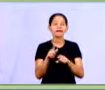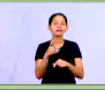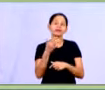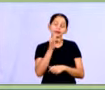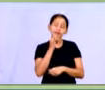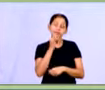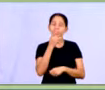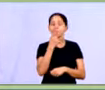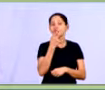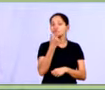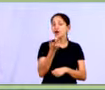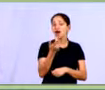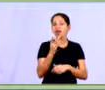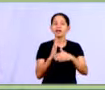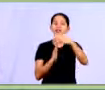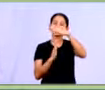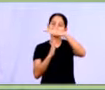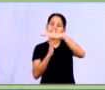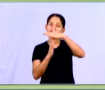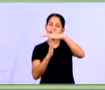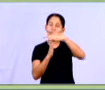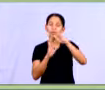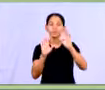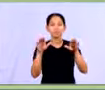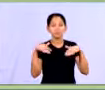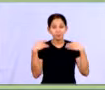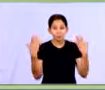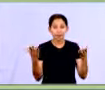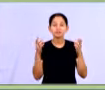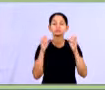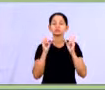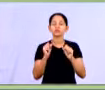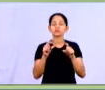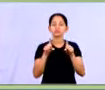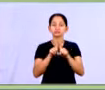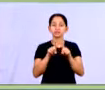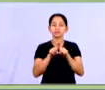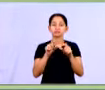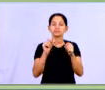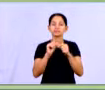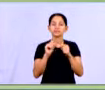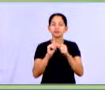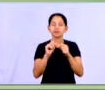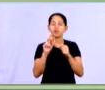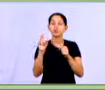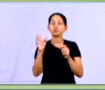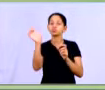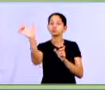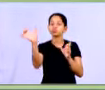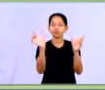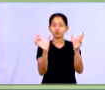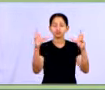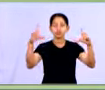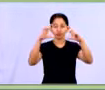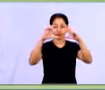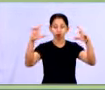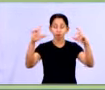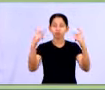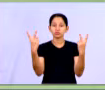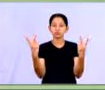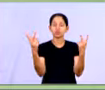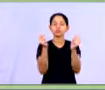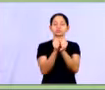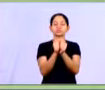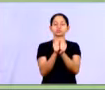o valor do dinheiro no tempo, mas é possível realizar o payback utilizando o VPL. Outra situação é que